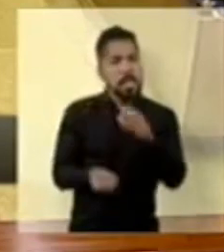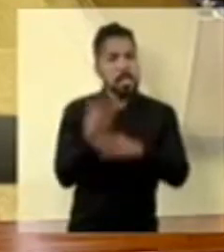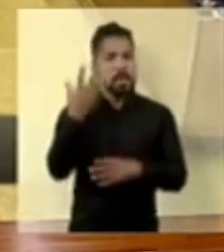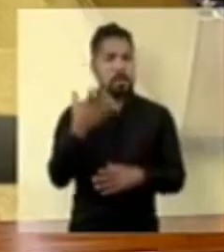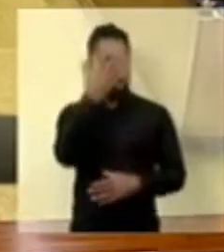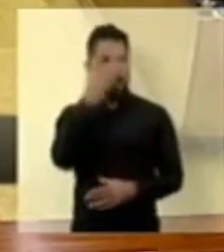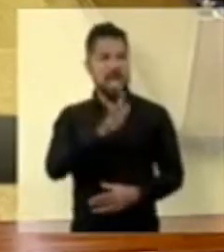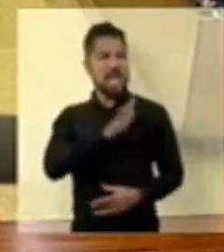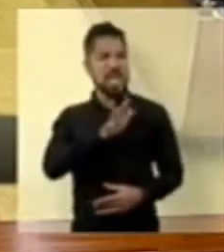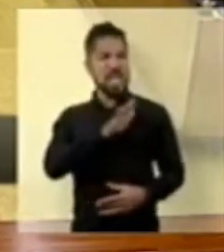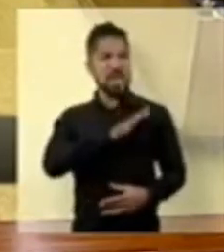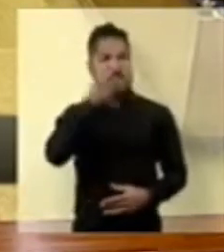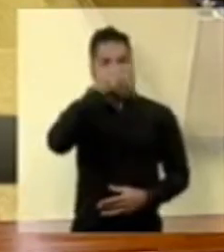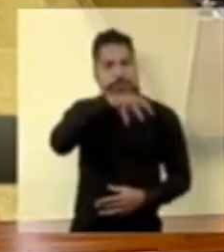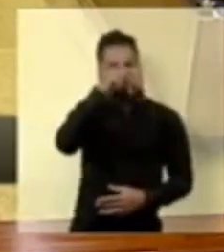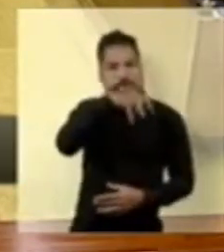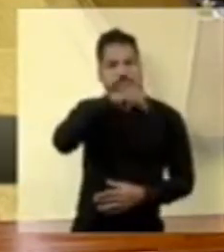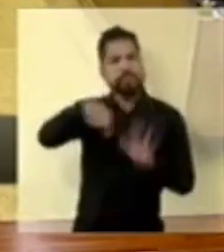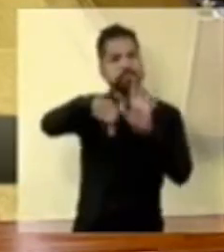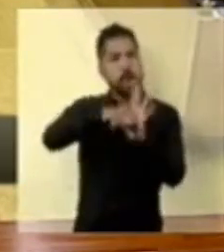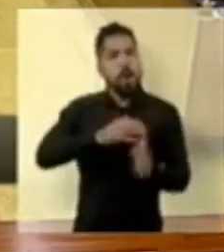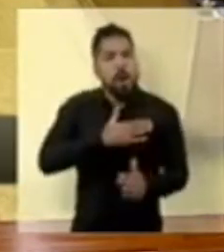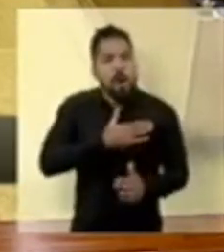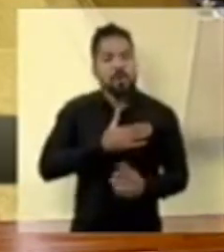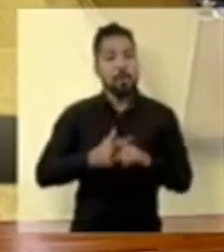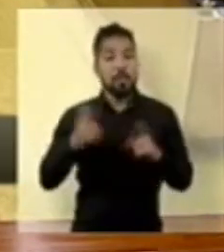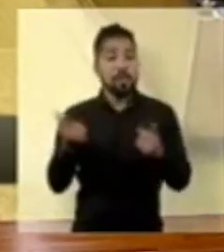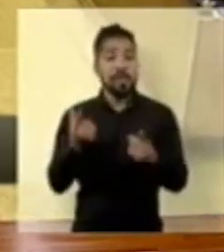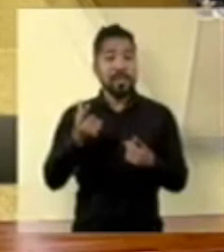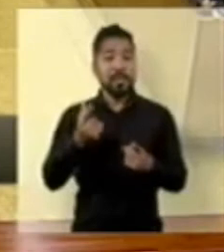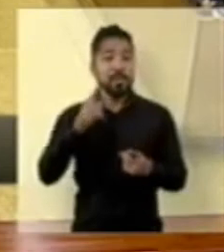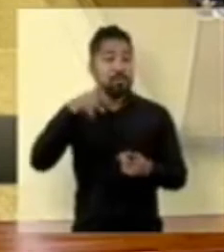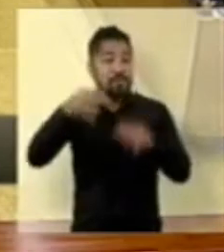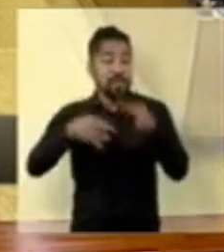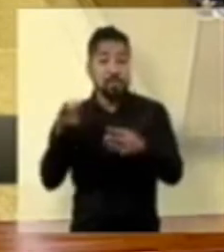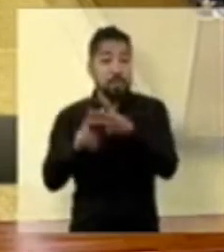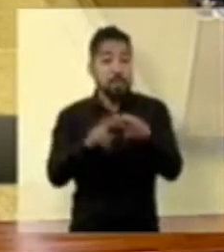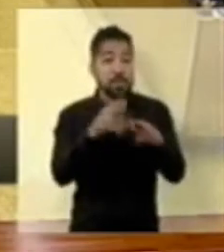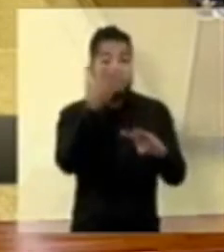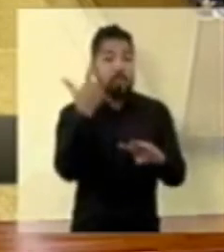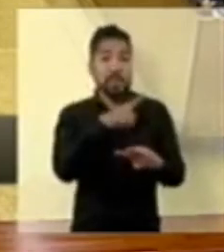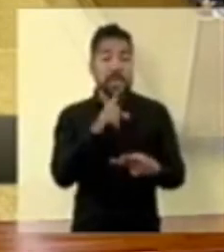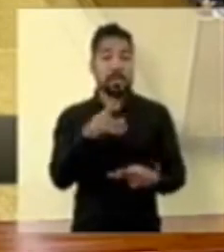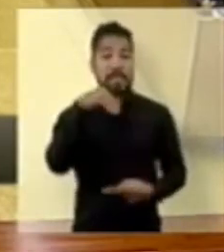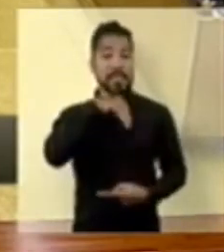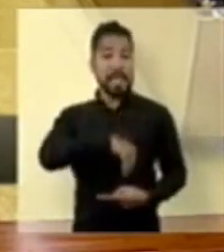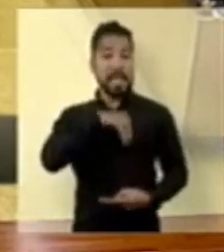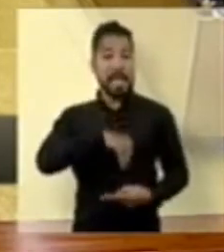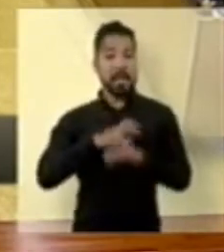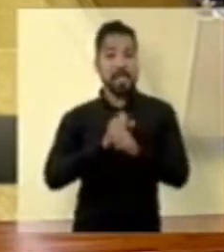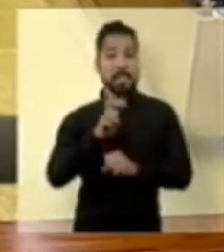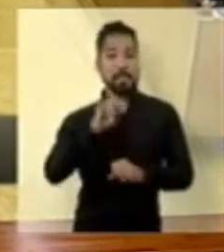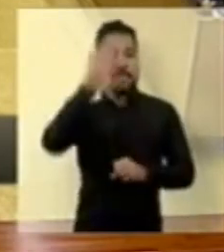delinquentes pela incapacidade do direito penal de acolher qualquer pessoa que ganhe mais do que cinco salários mínimos